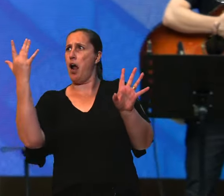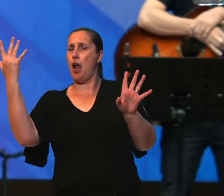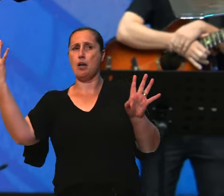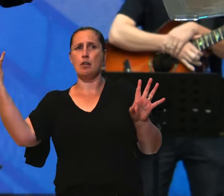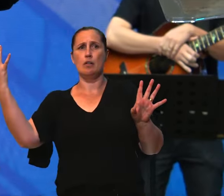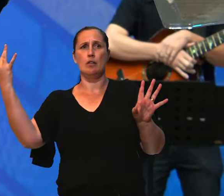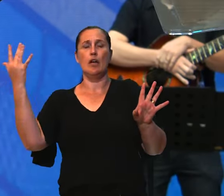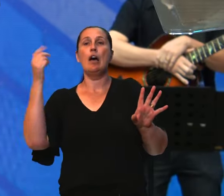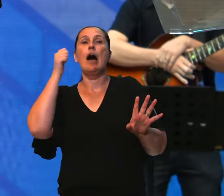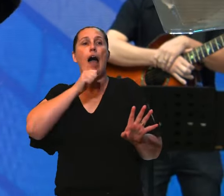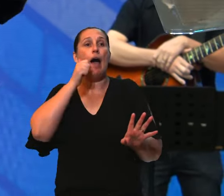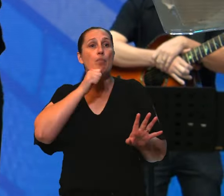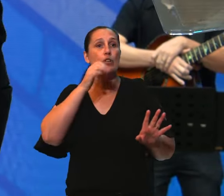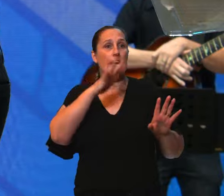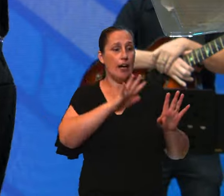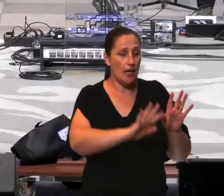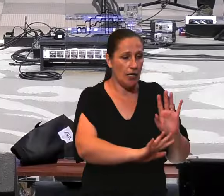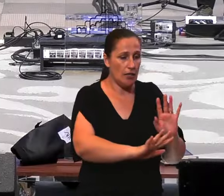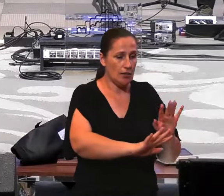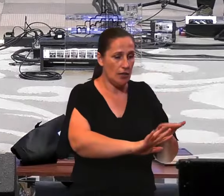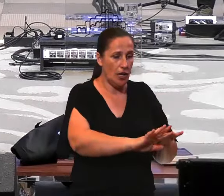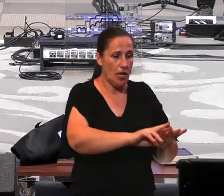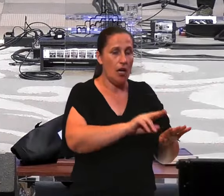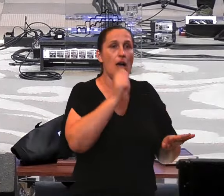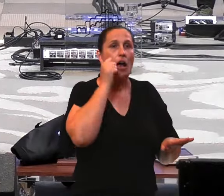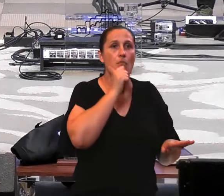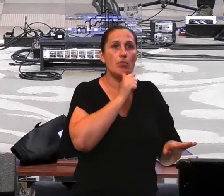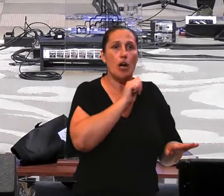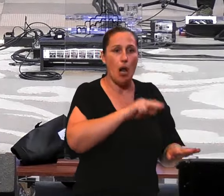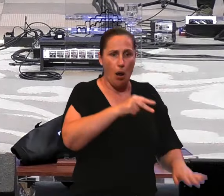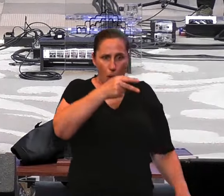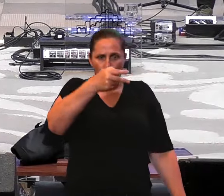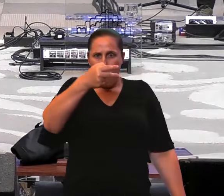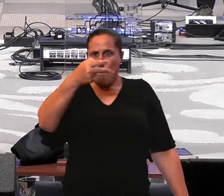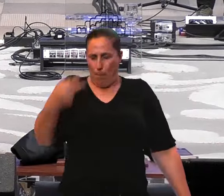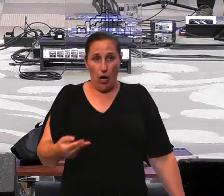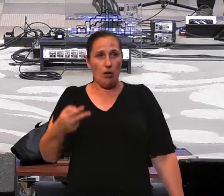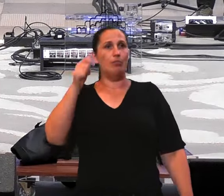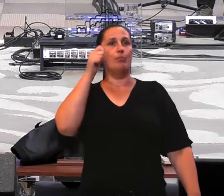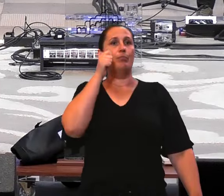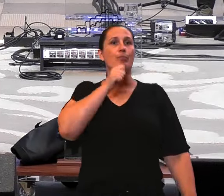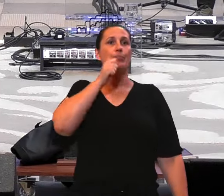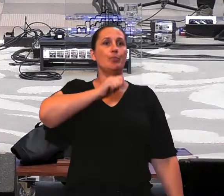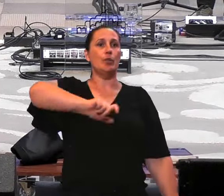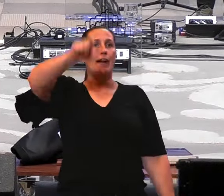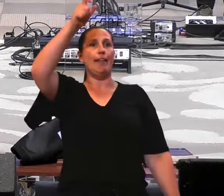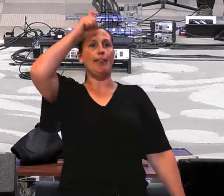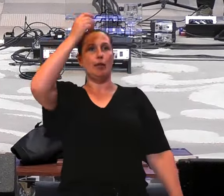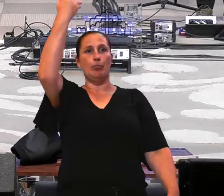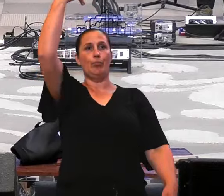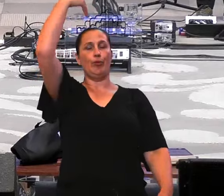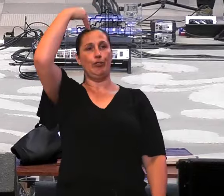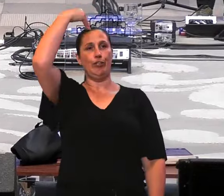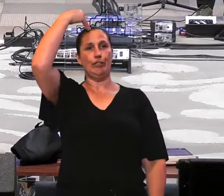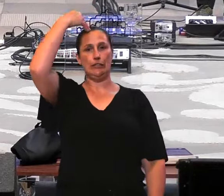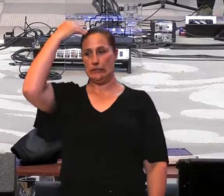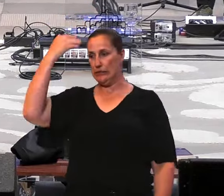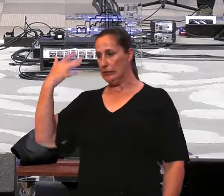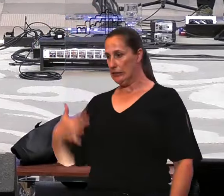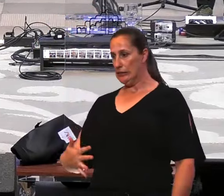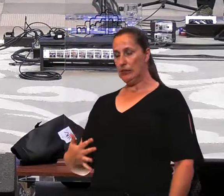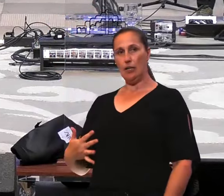entra e quando ela bota a mão lá puf pula para trás quando ela olhei que ela pulou para trás tava endemoniada e eu fiquei agora o que que eu faço resolvo dessa